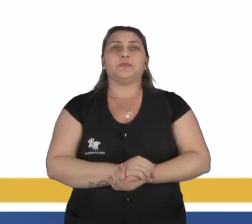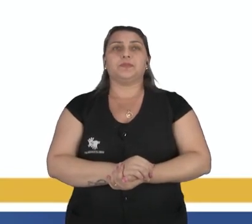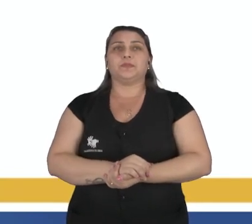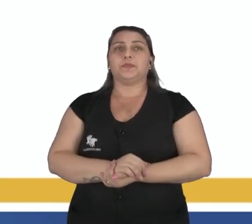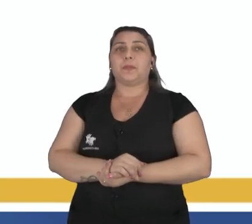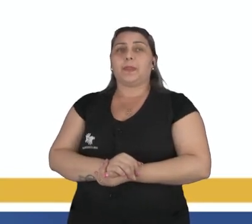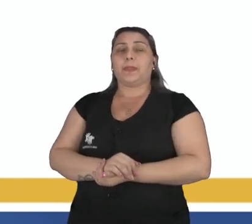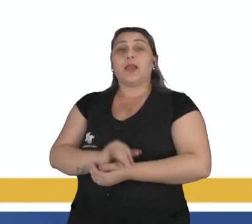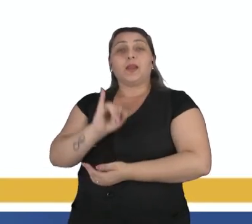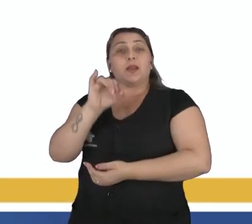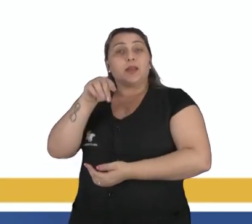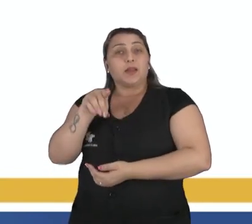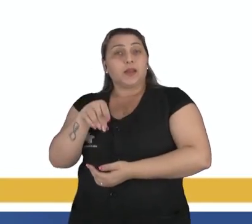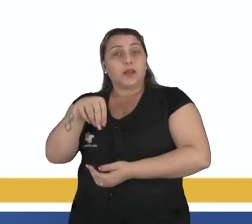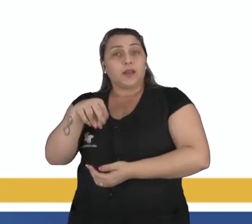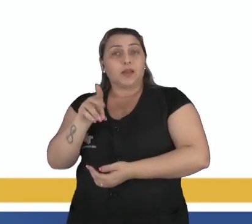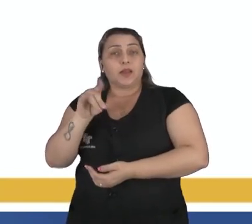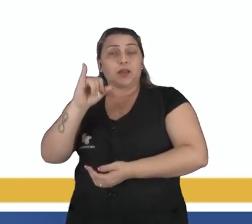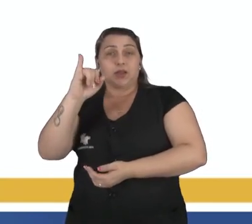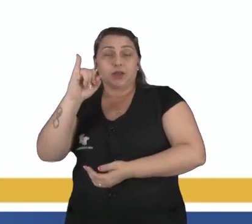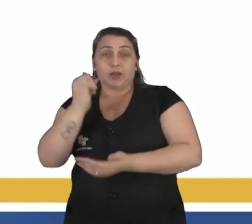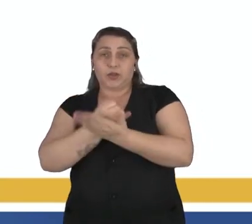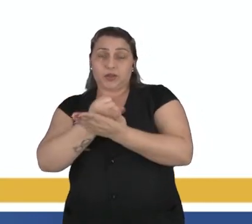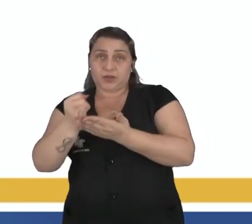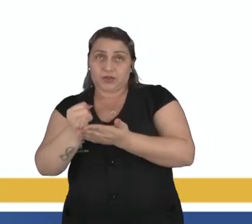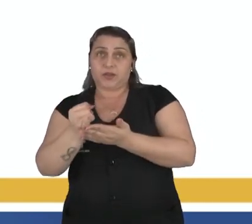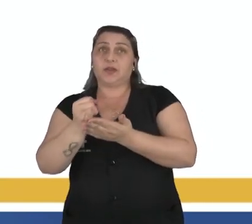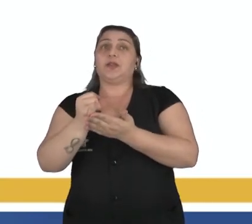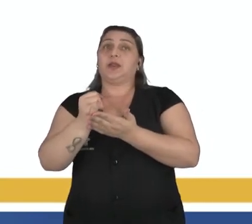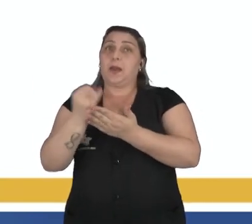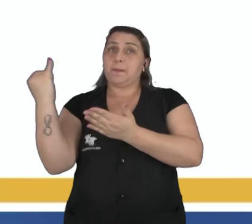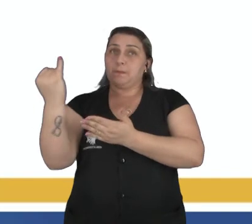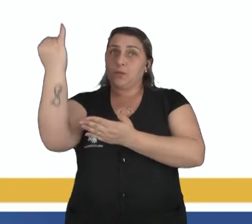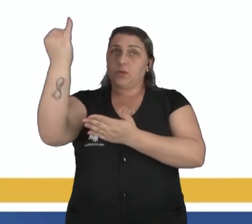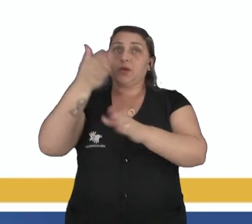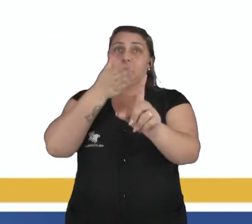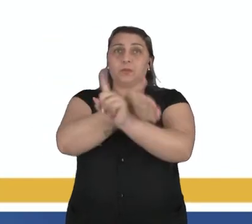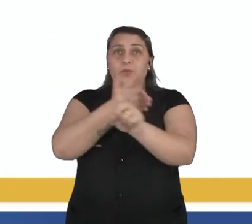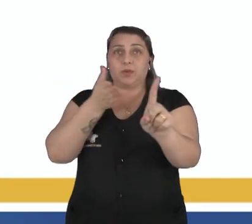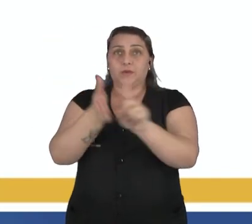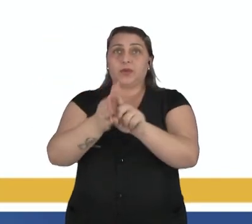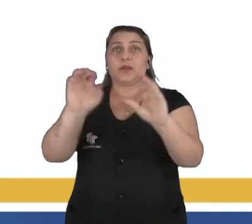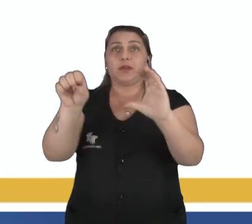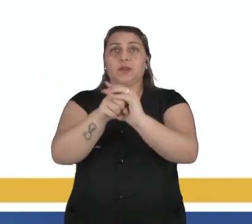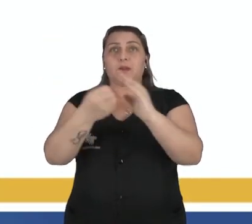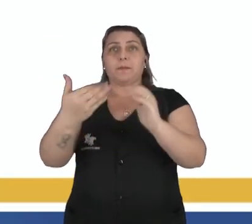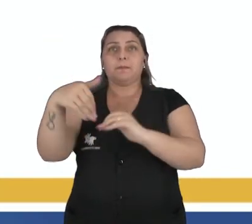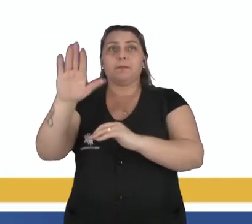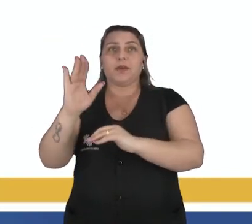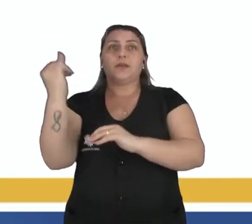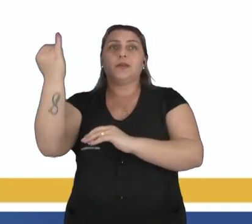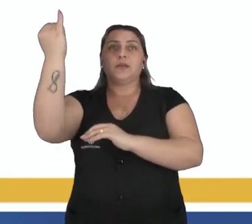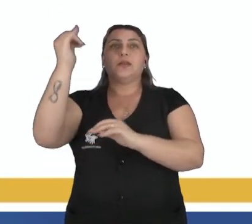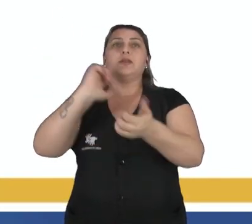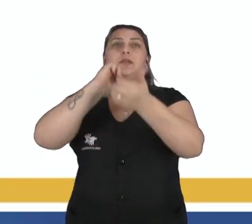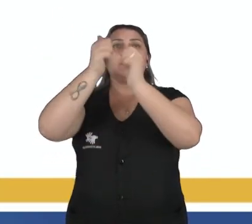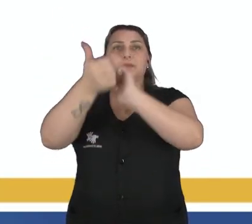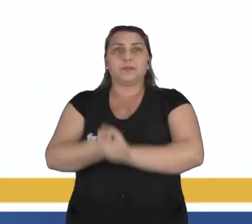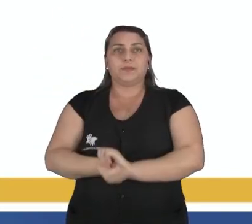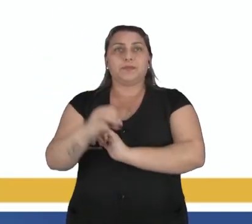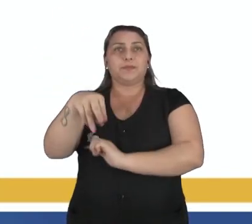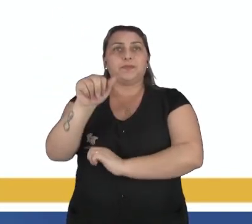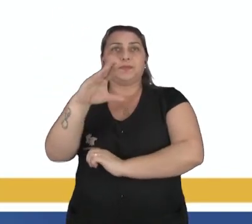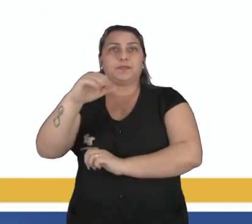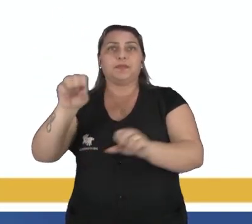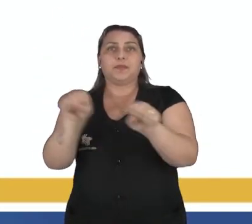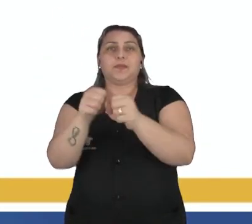Vamos lá. O índice é um aspecto-chave dessas modalidades. Uma das características mais destacadas nos